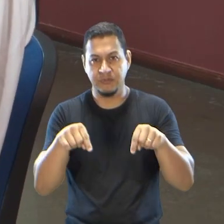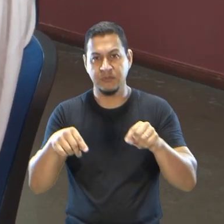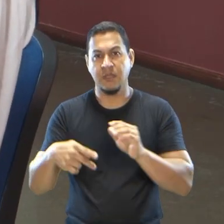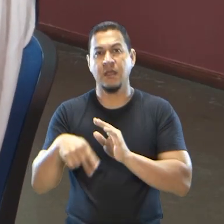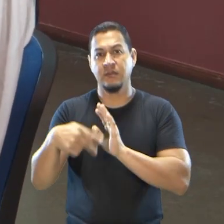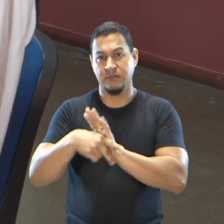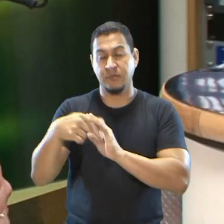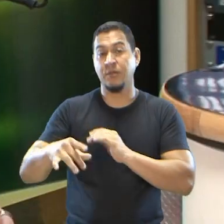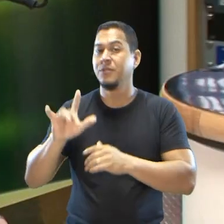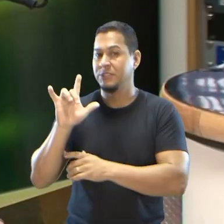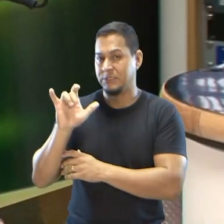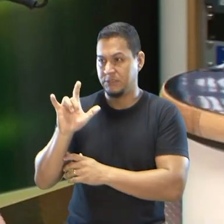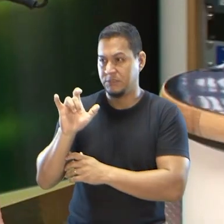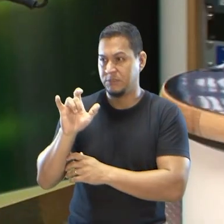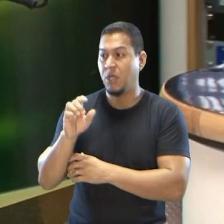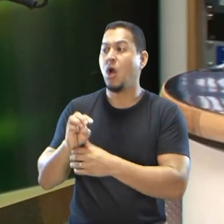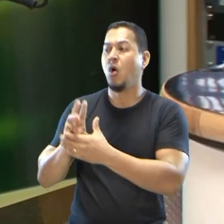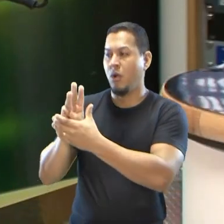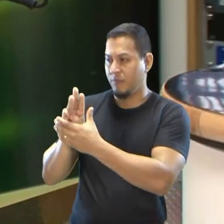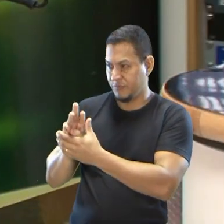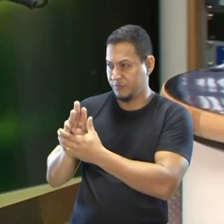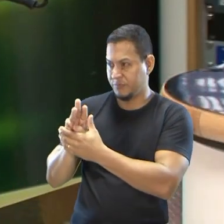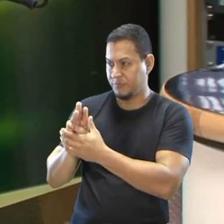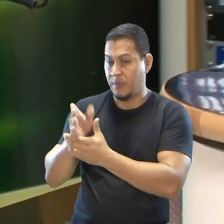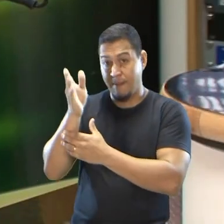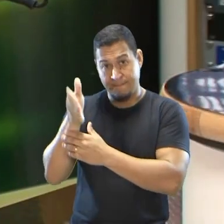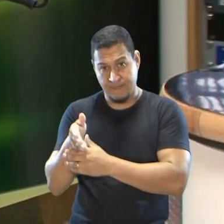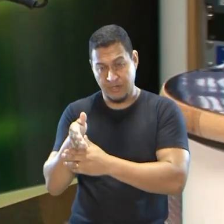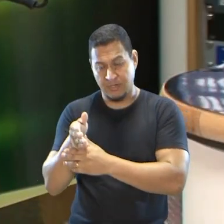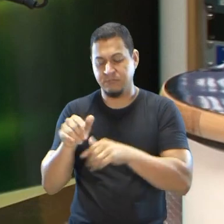do PPGS-Bio no Instagram.